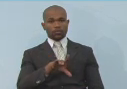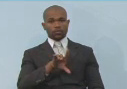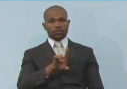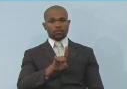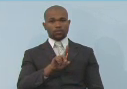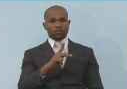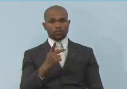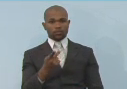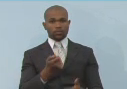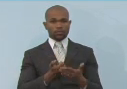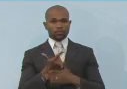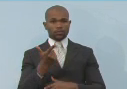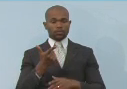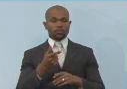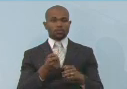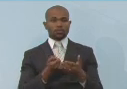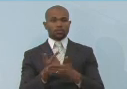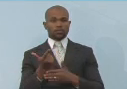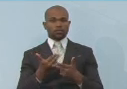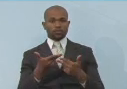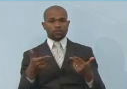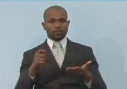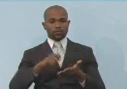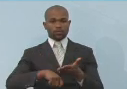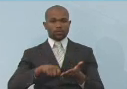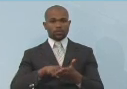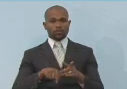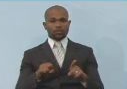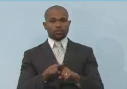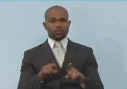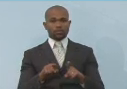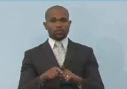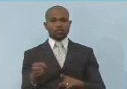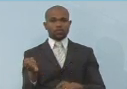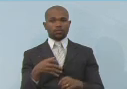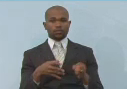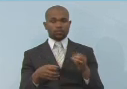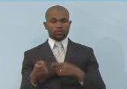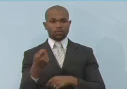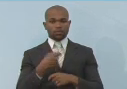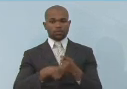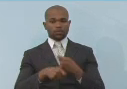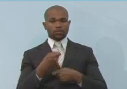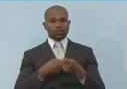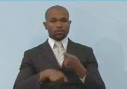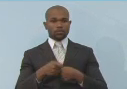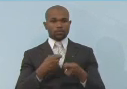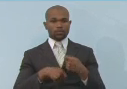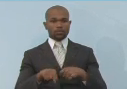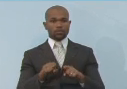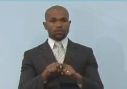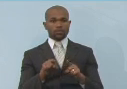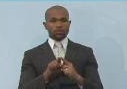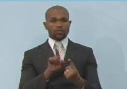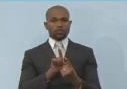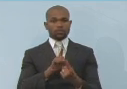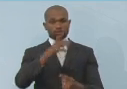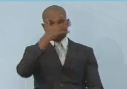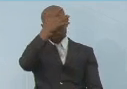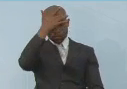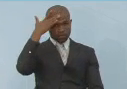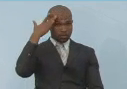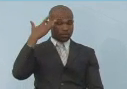e Contratações, o Departamento de Modernização Administrativa, o Departamento de Atendimento ao Cidadão.